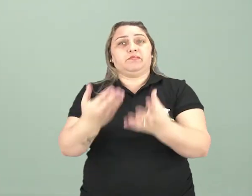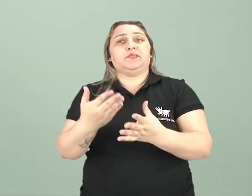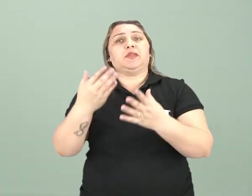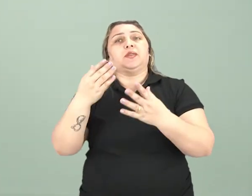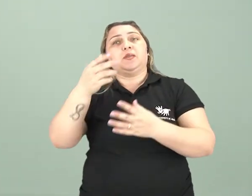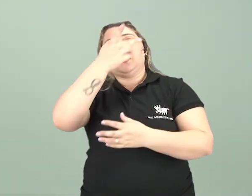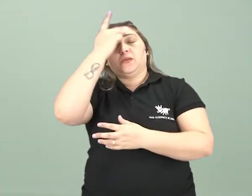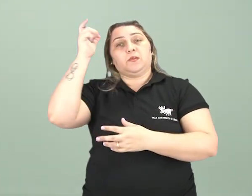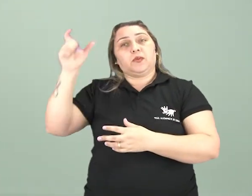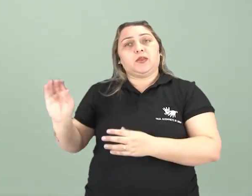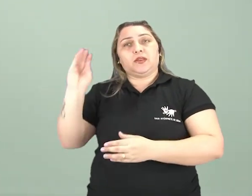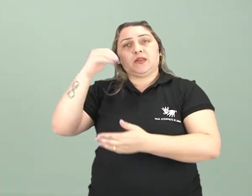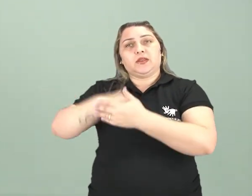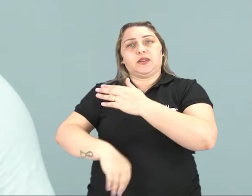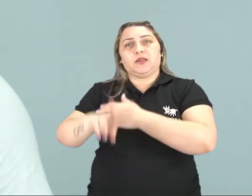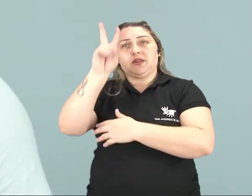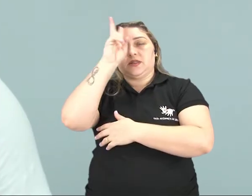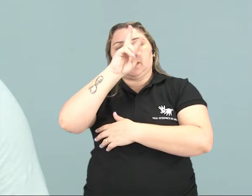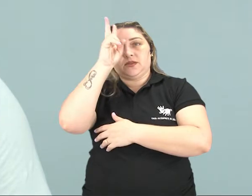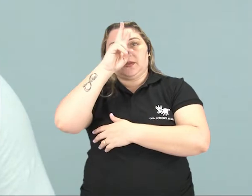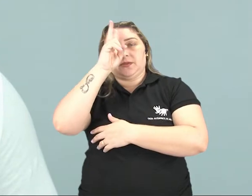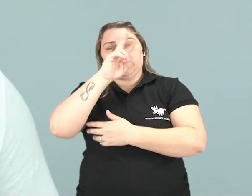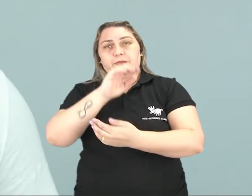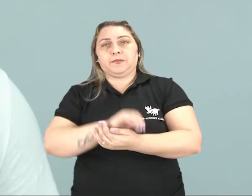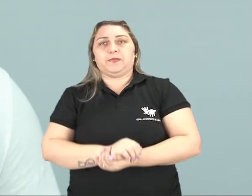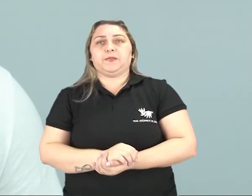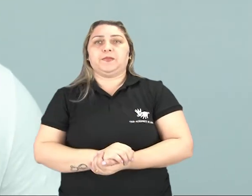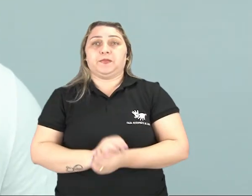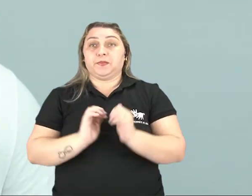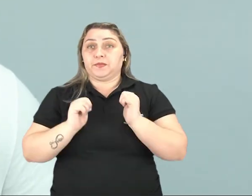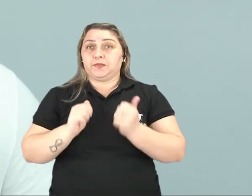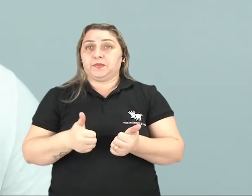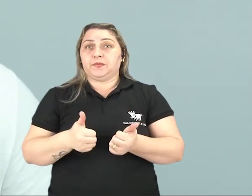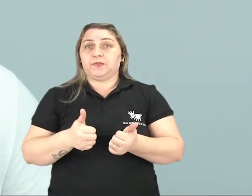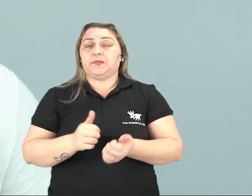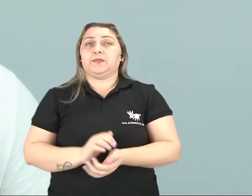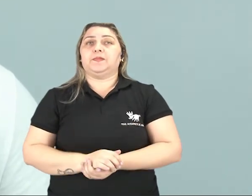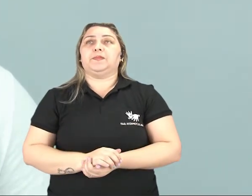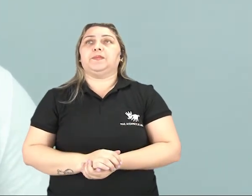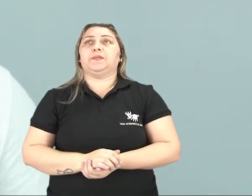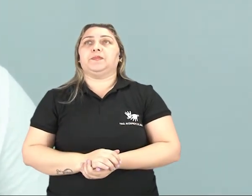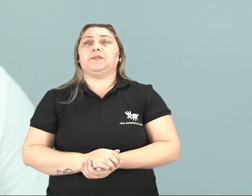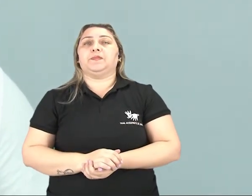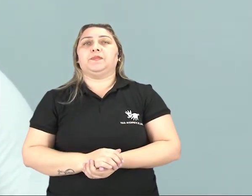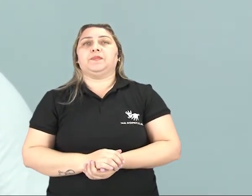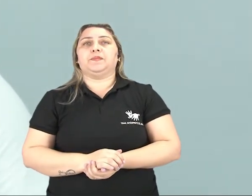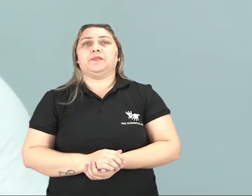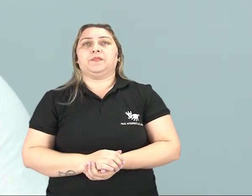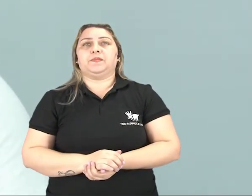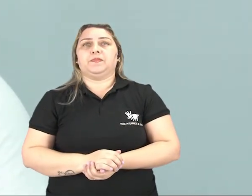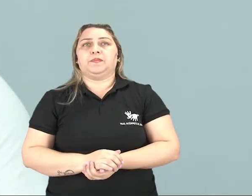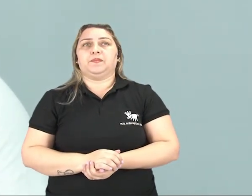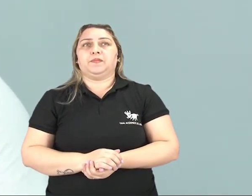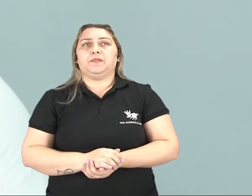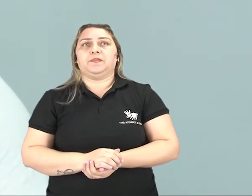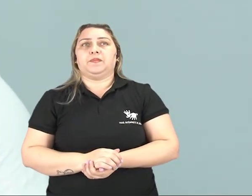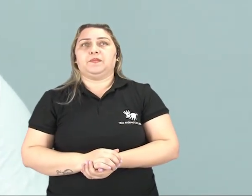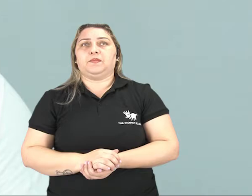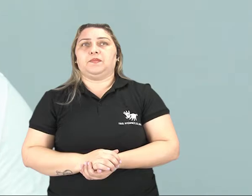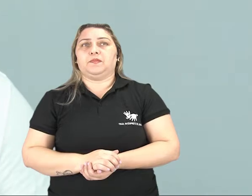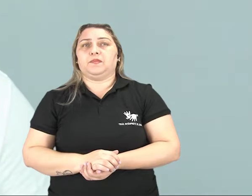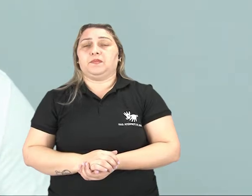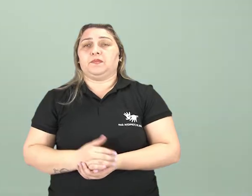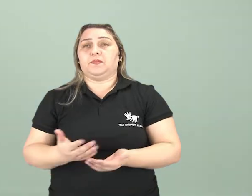inocência. Então, esse foi o final que nós demos para esse personagem dentro da história, para o desfecho,